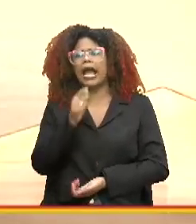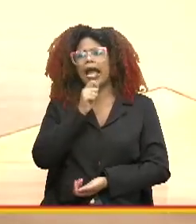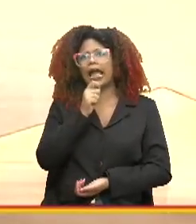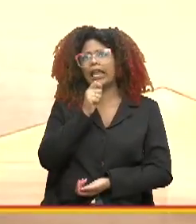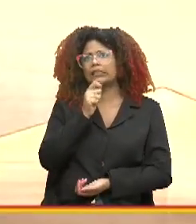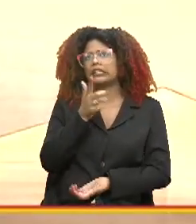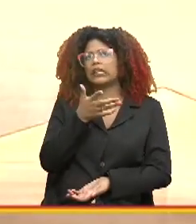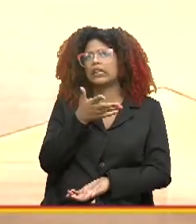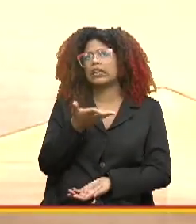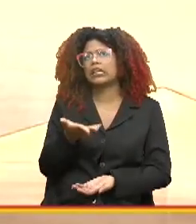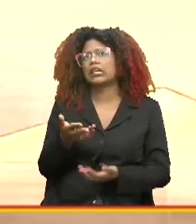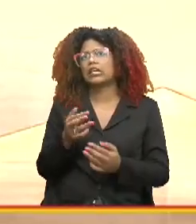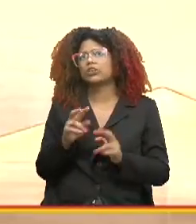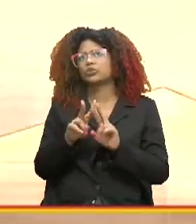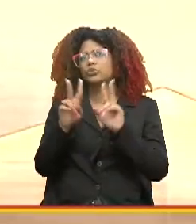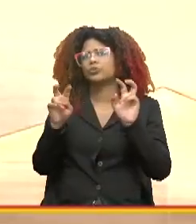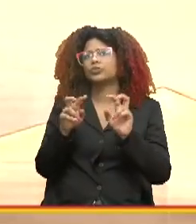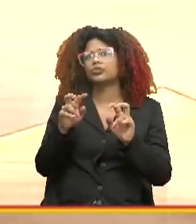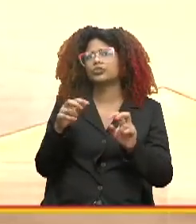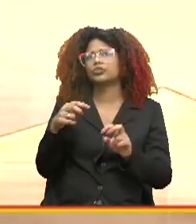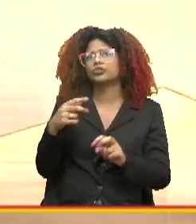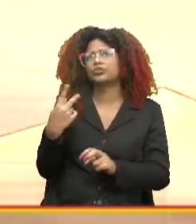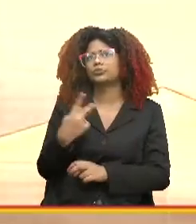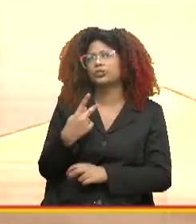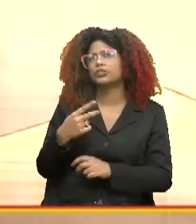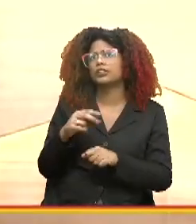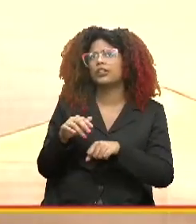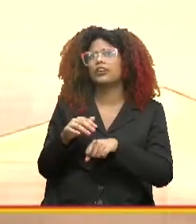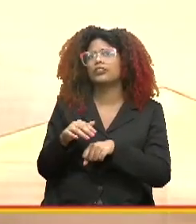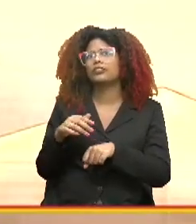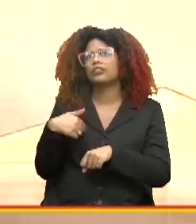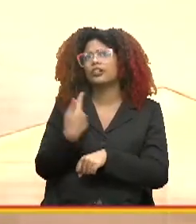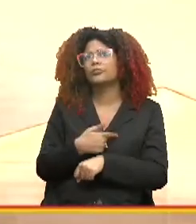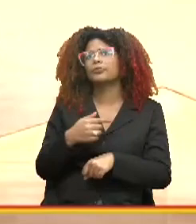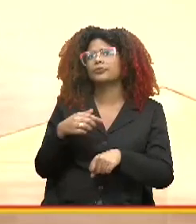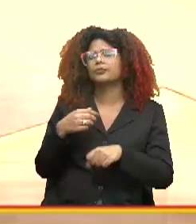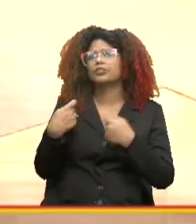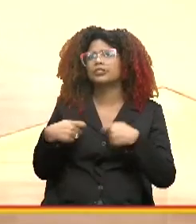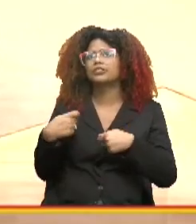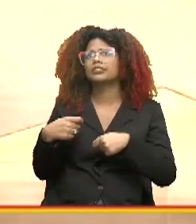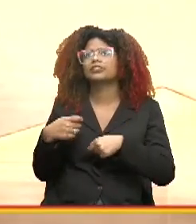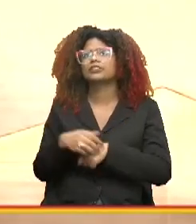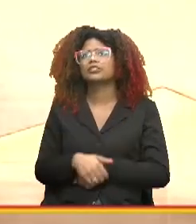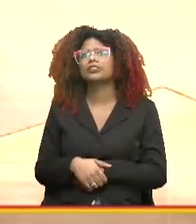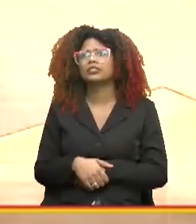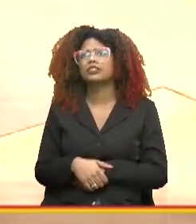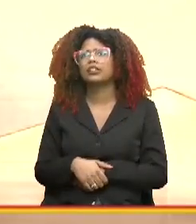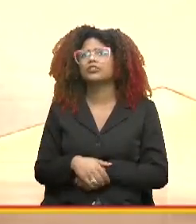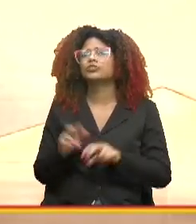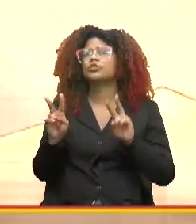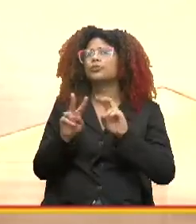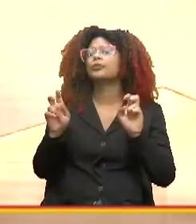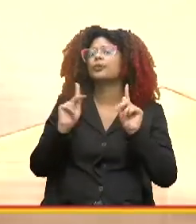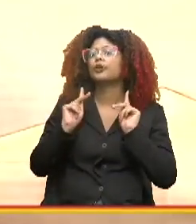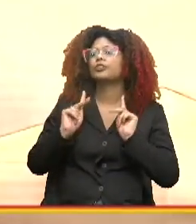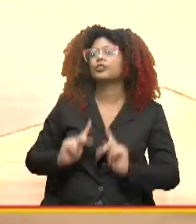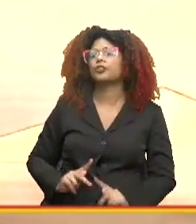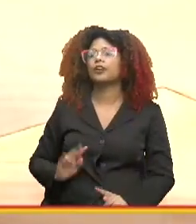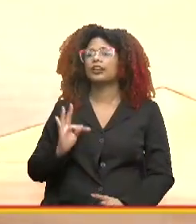resistência em relação que a gente precisa falar dessas pessoas que não estão representadas aqui mas são as pessoas trans né